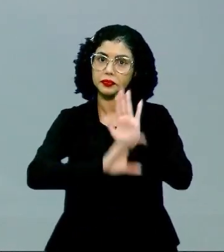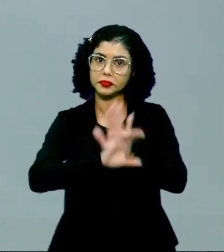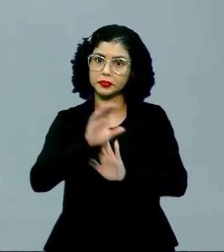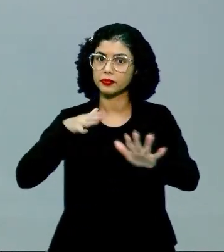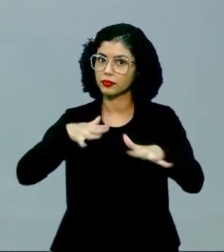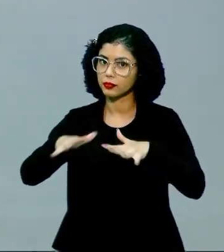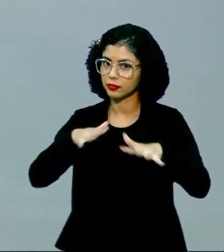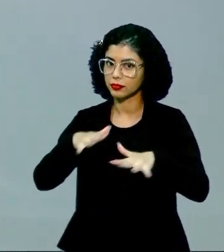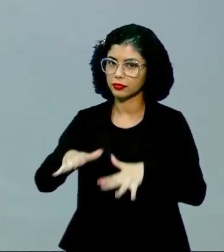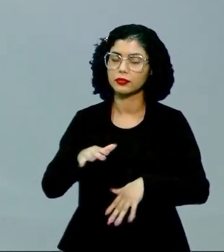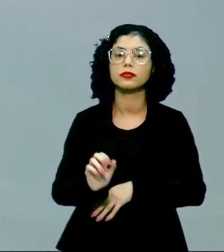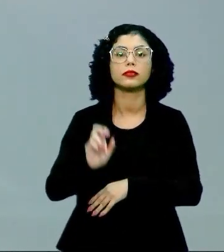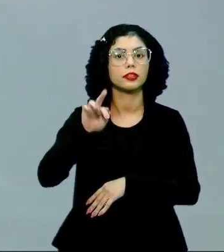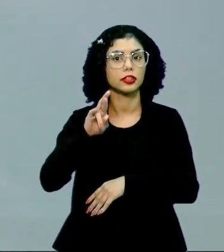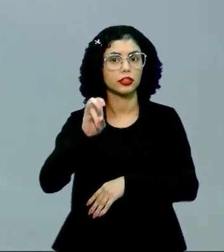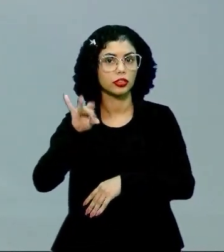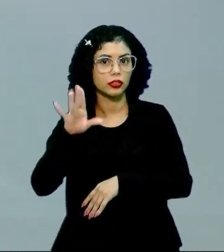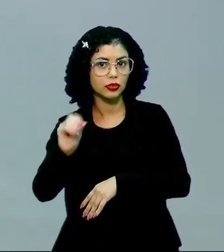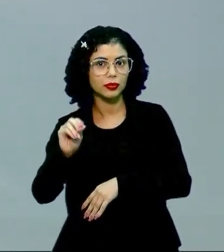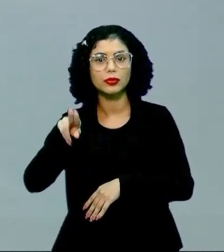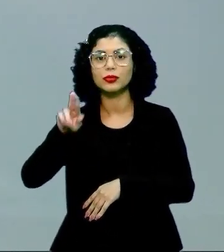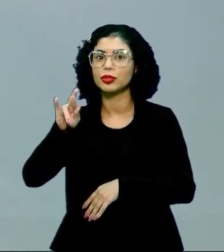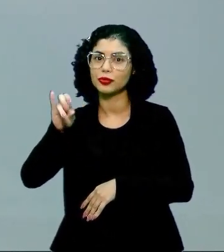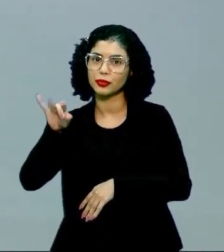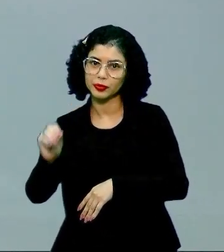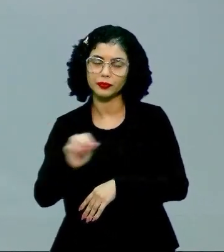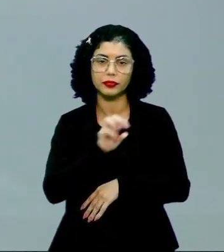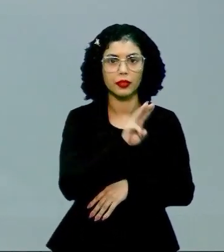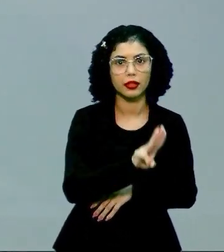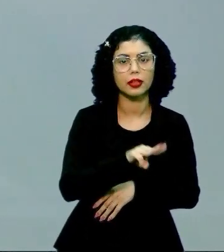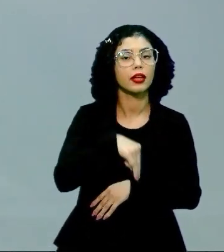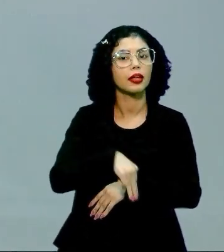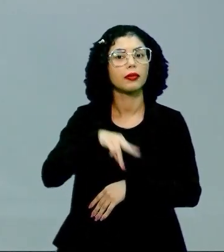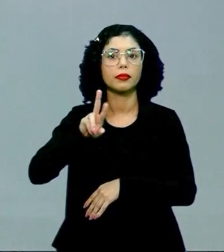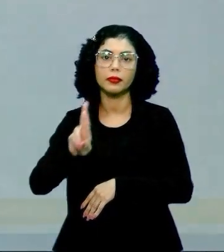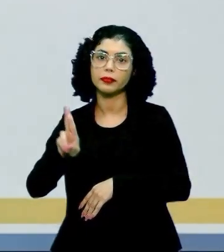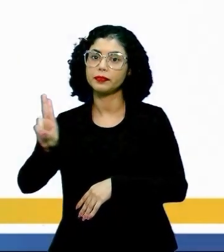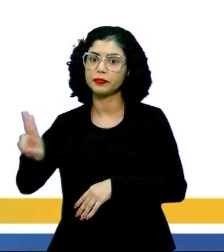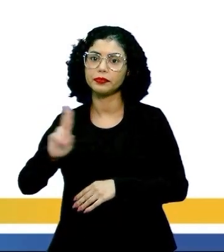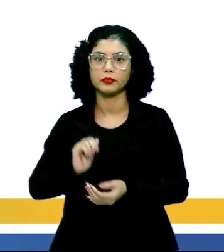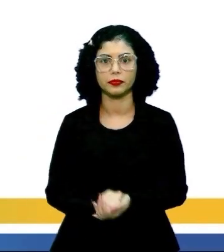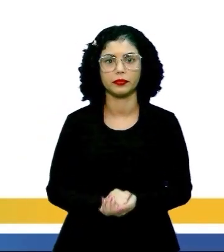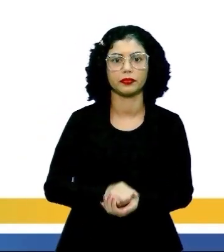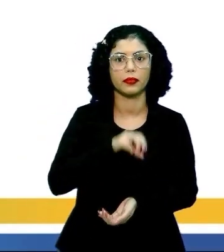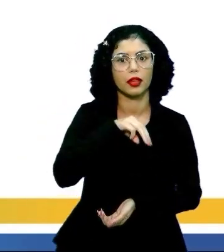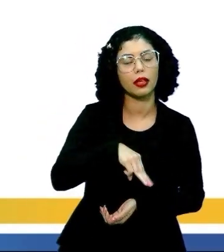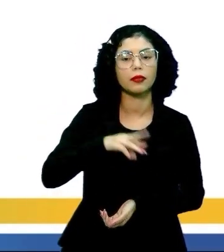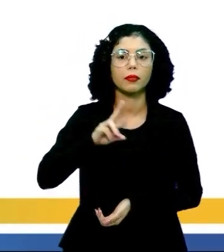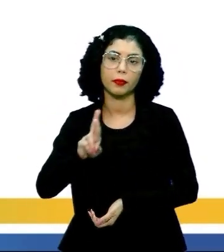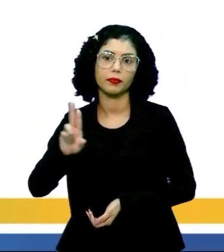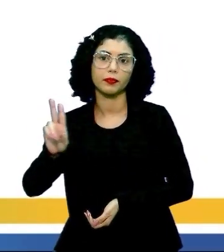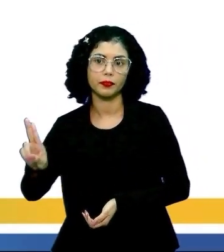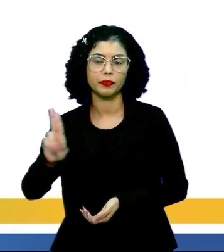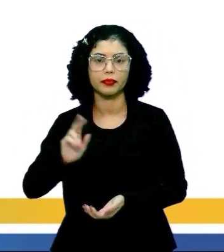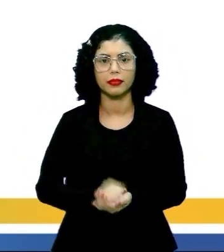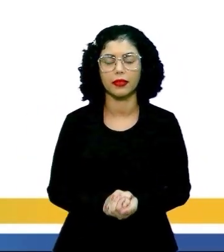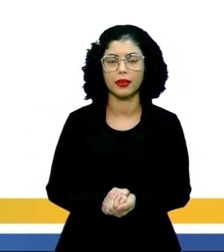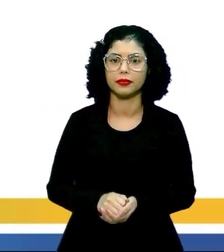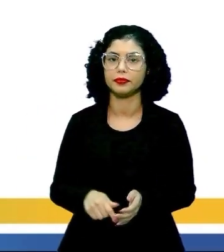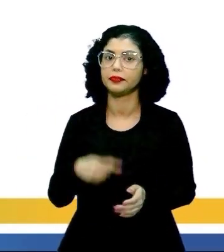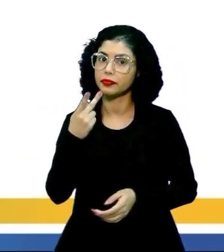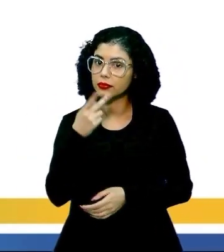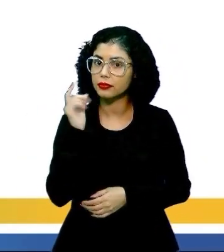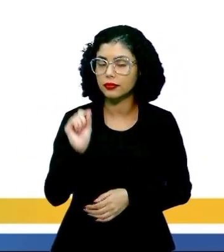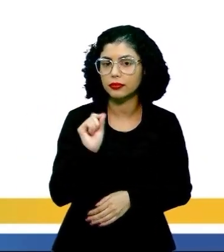de movimento retilíneo uniforme Lembrando que toda vez que eu falo em movimento retilíneo uniforme estou me referindo ao